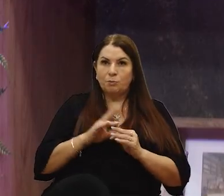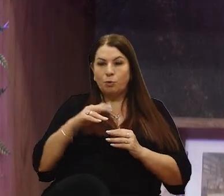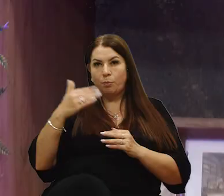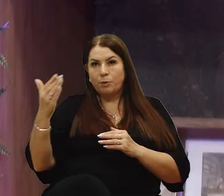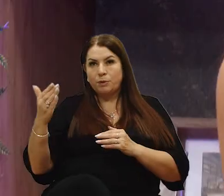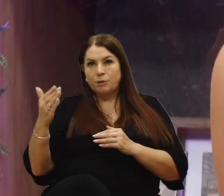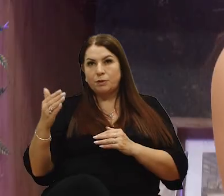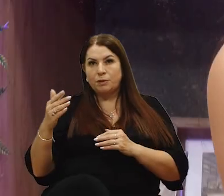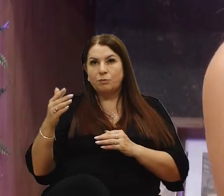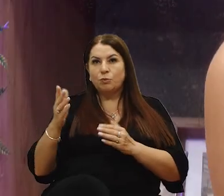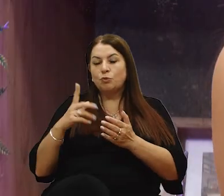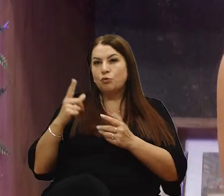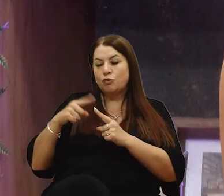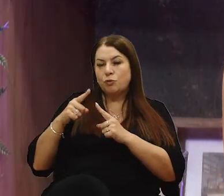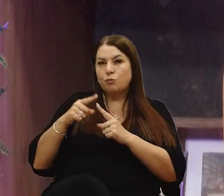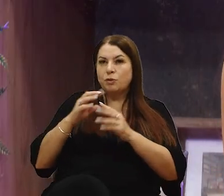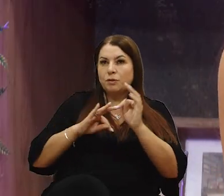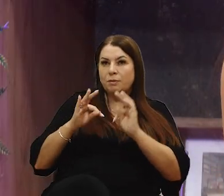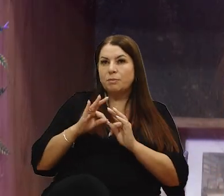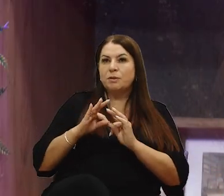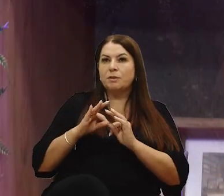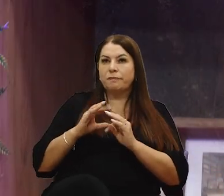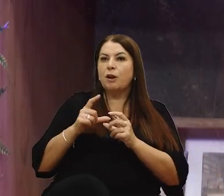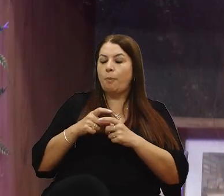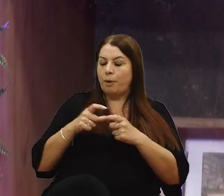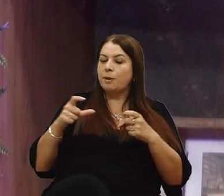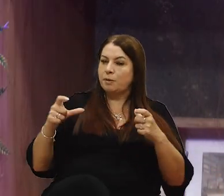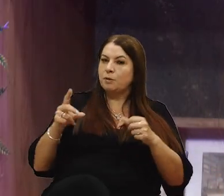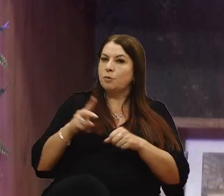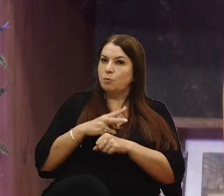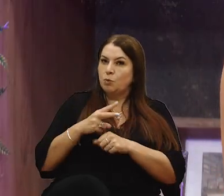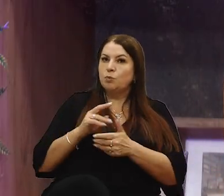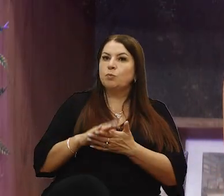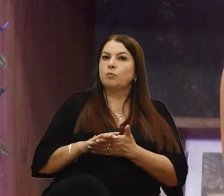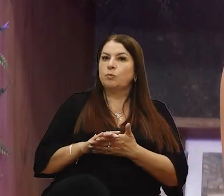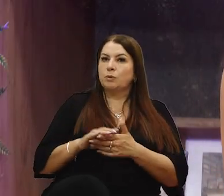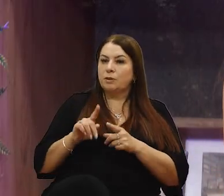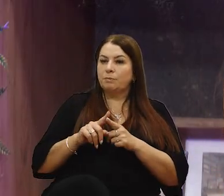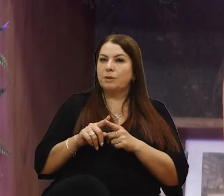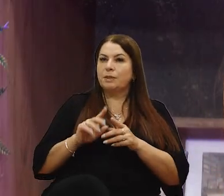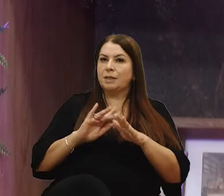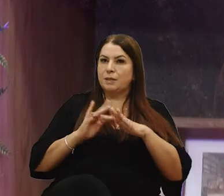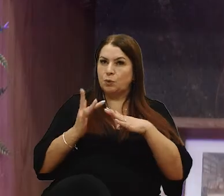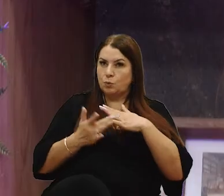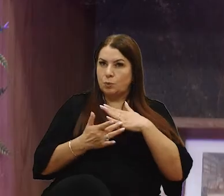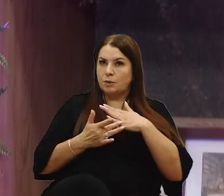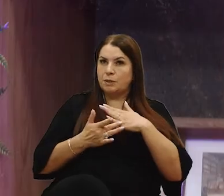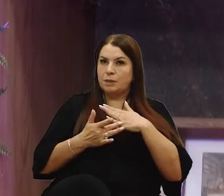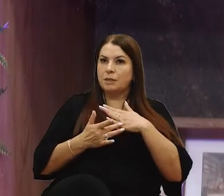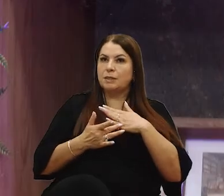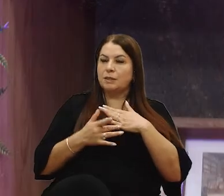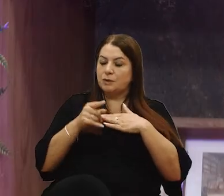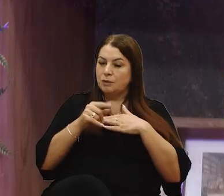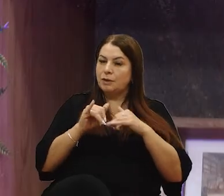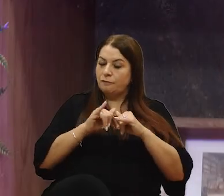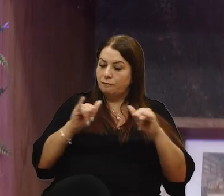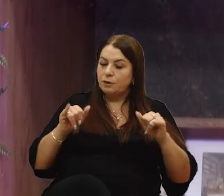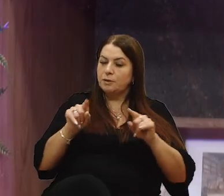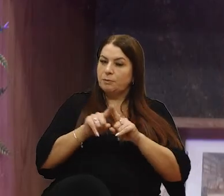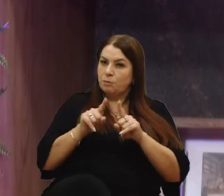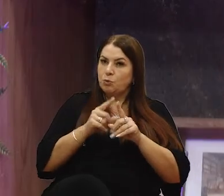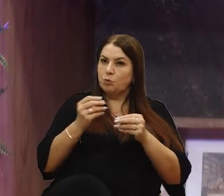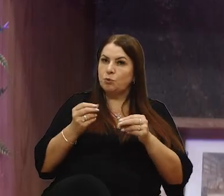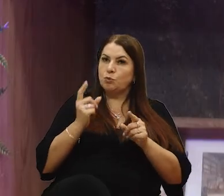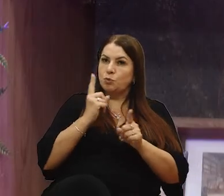conseguir tratar ou partir para outra linha de tratamento. Então, vem aumentando muito essa procura. Acho que também as redes sociais auxiliam